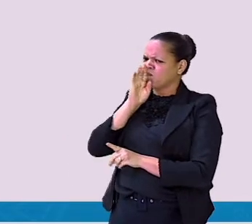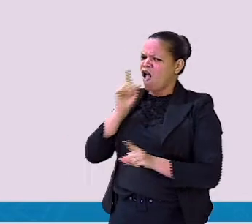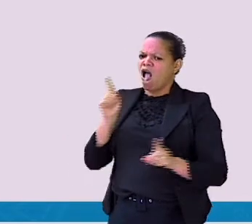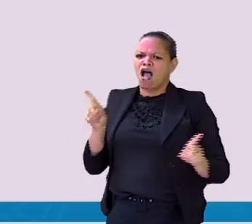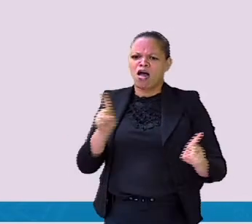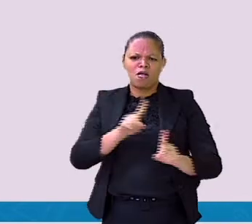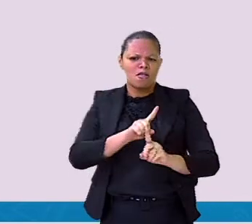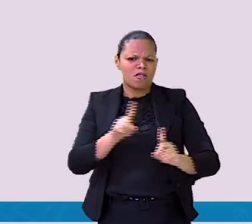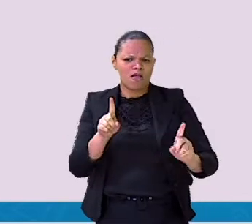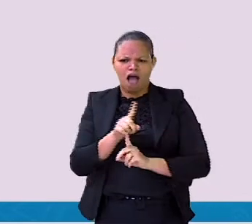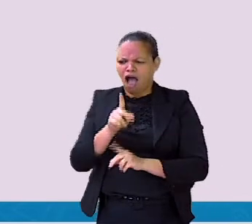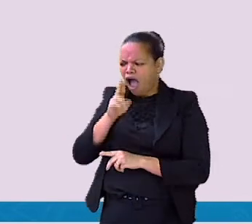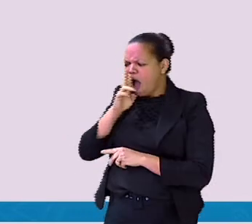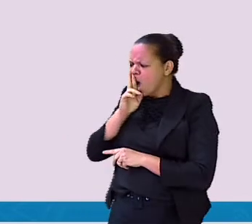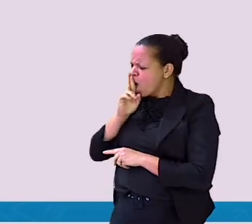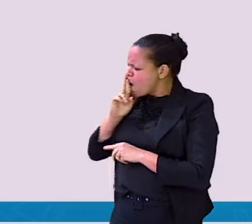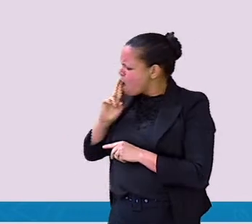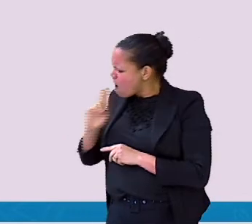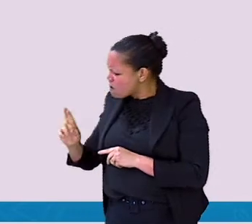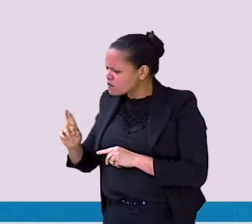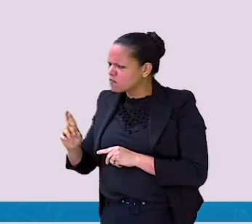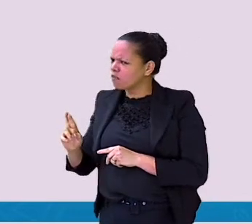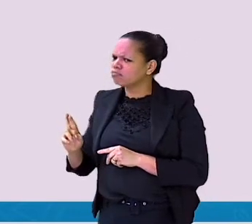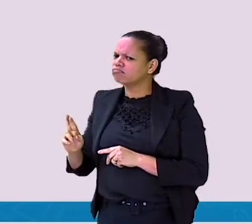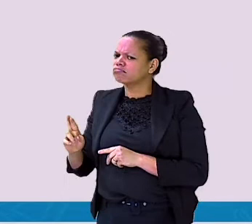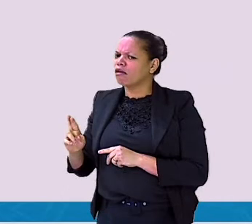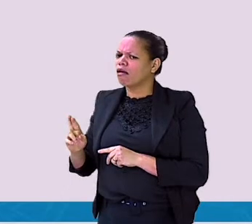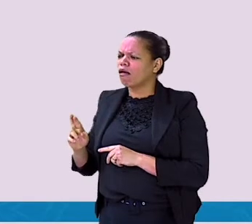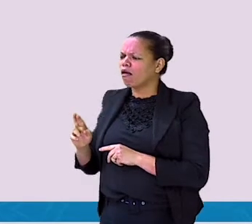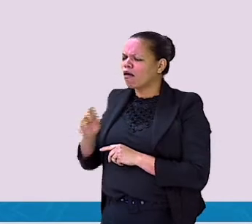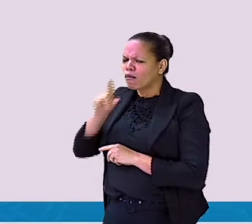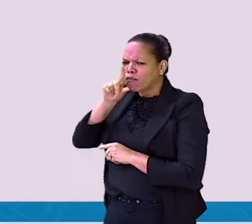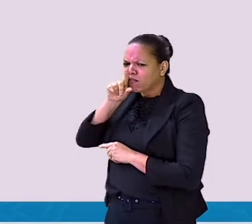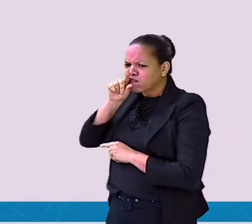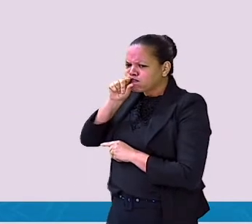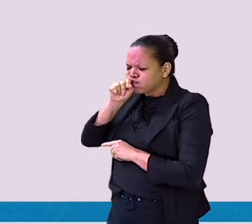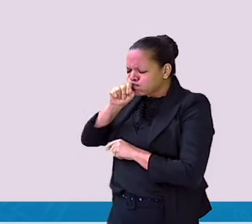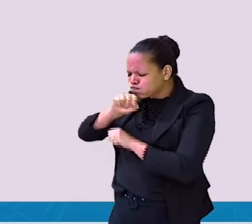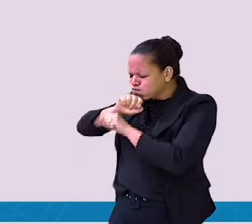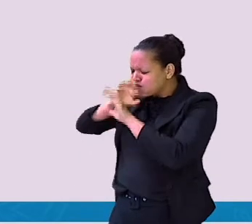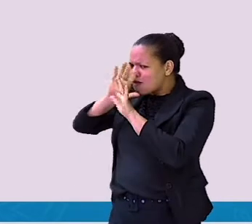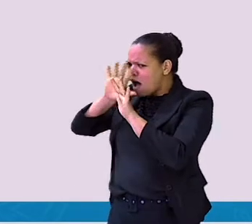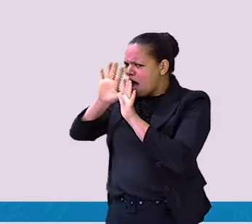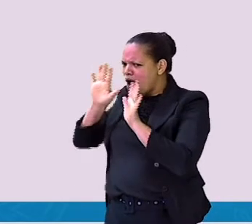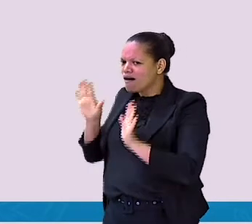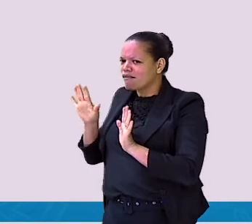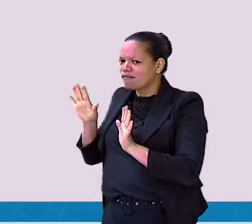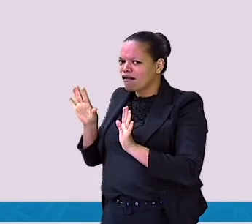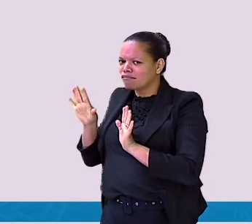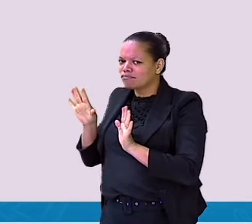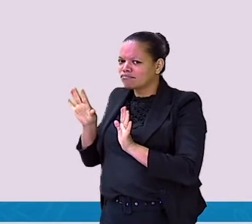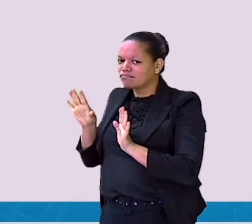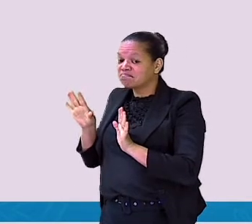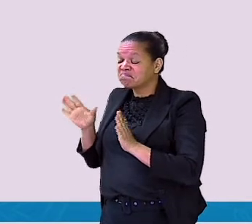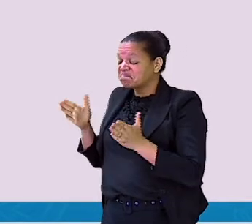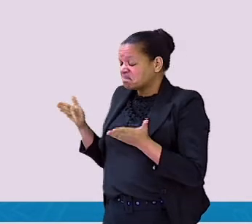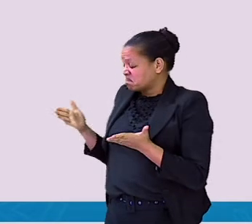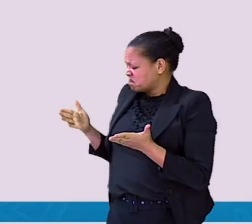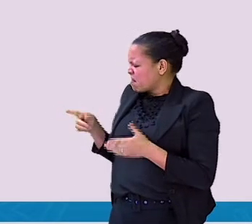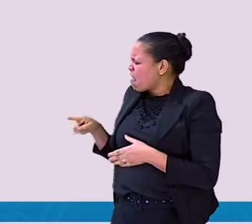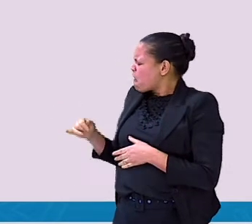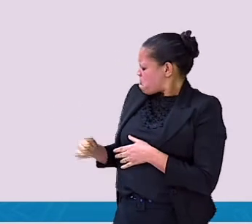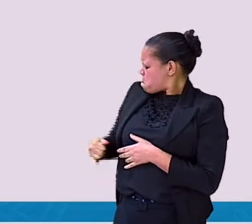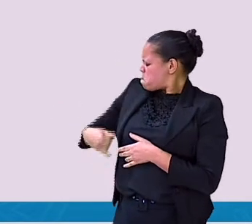que o macaco respondeu para o pavão, gente? Vamos ler? Ó